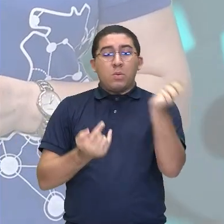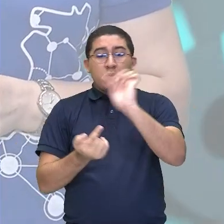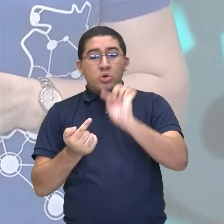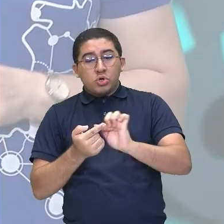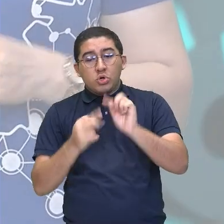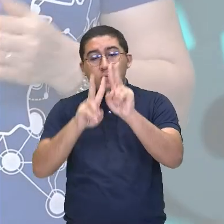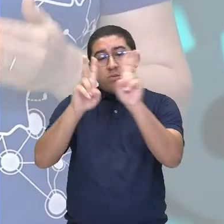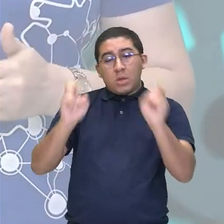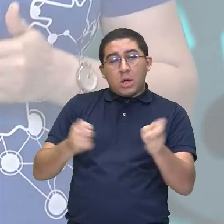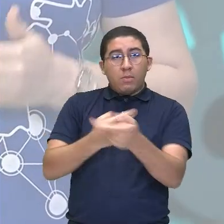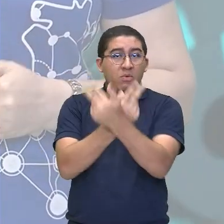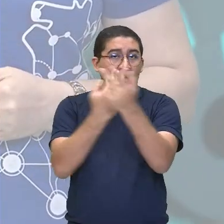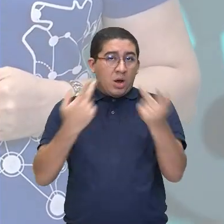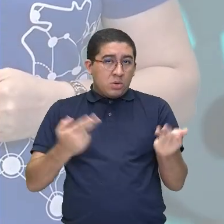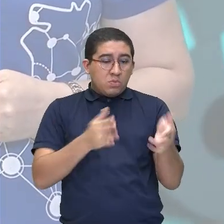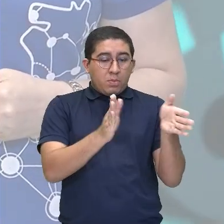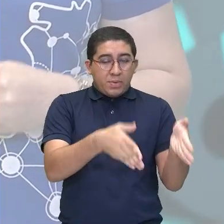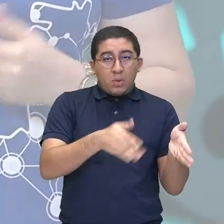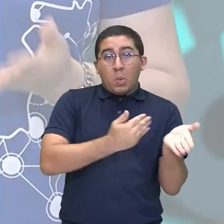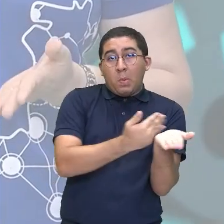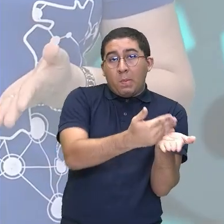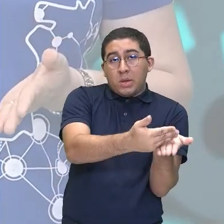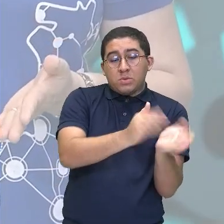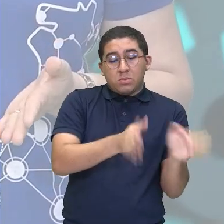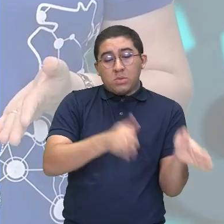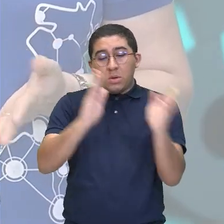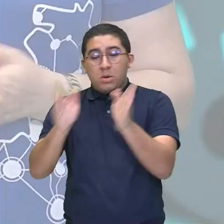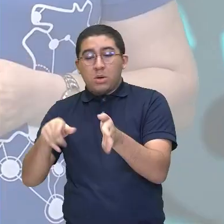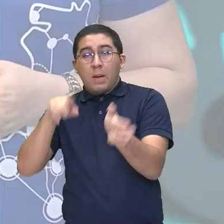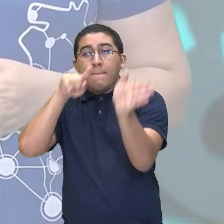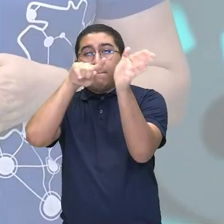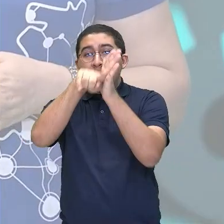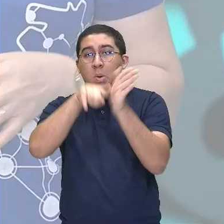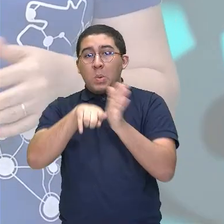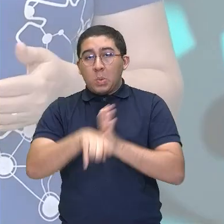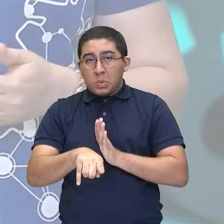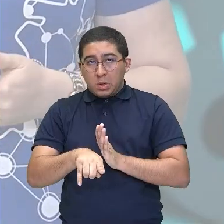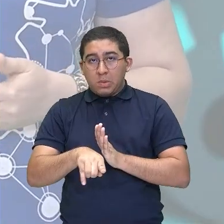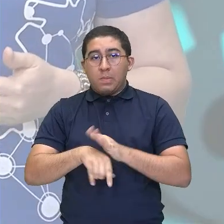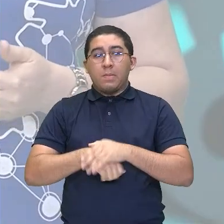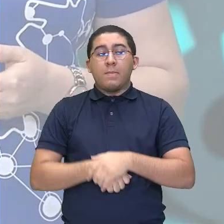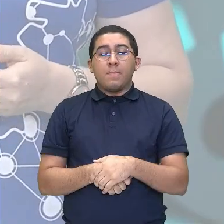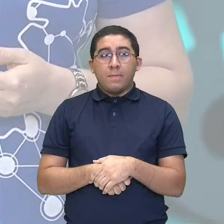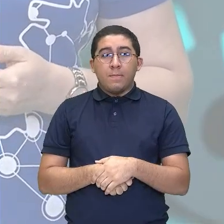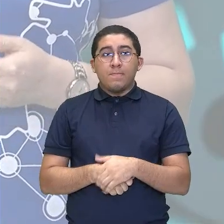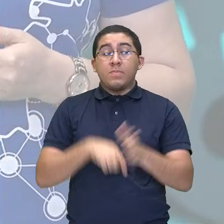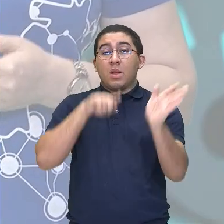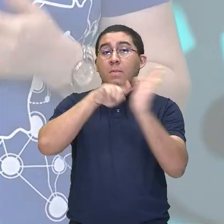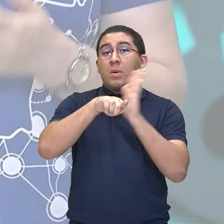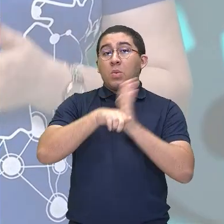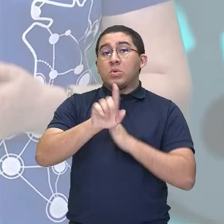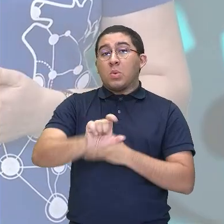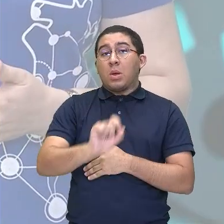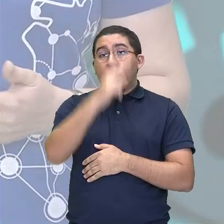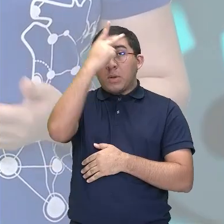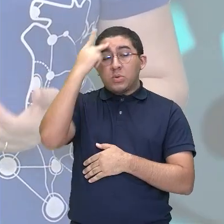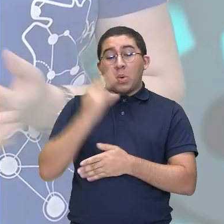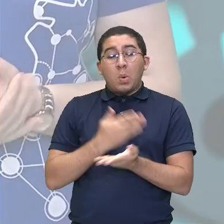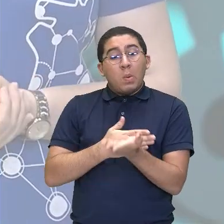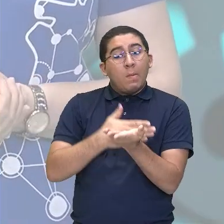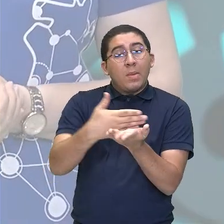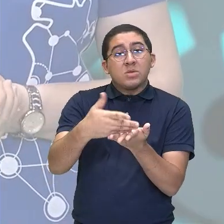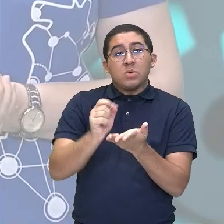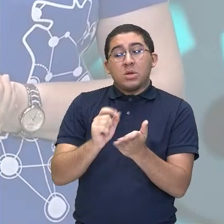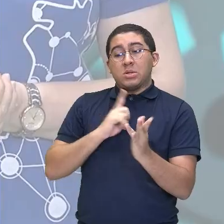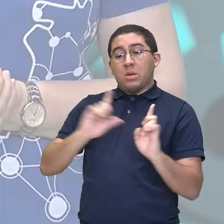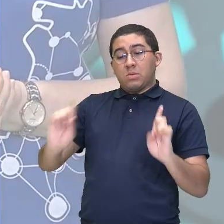tema. E na sequência vem as perguntas, né, que o entrevistador começa a